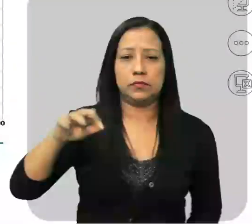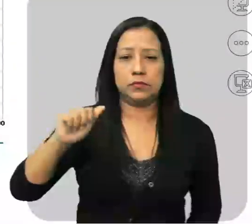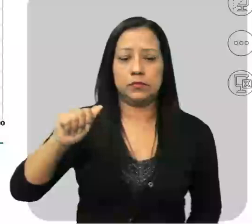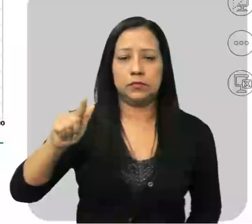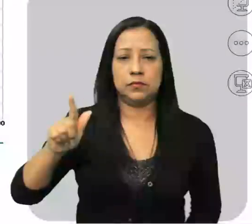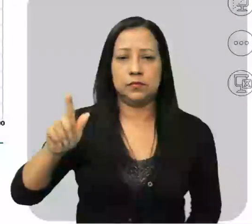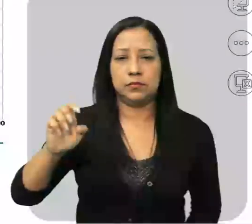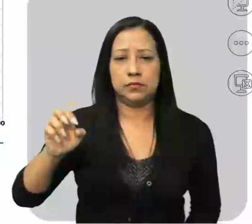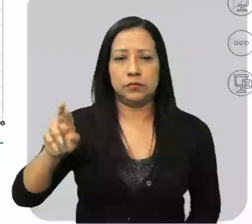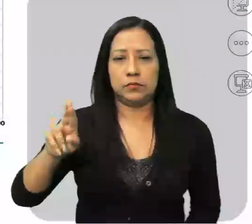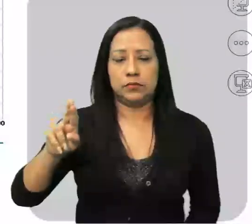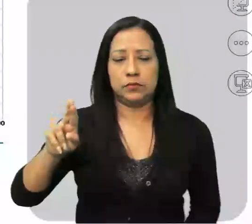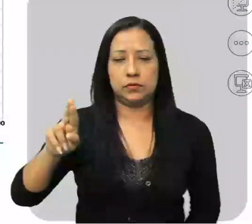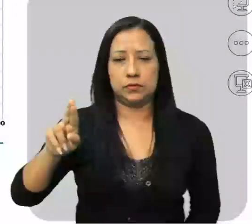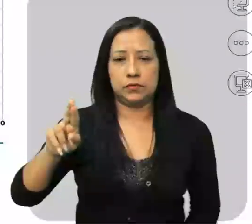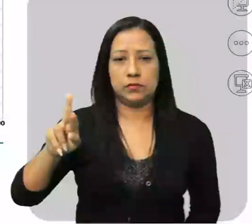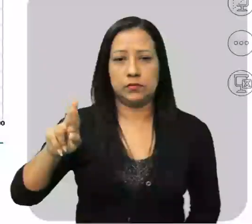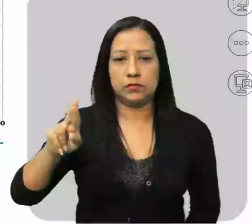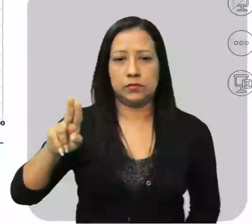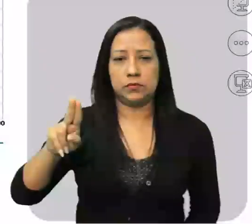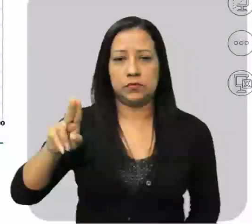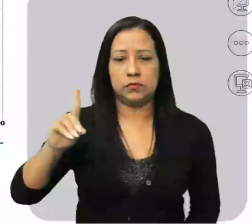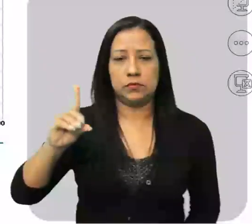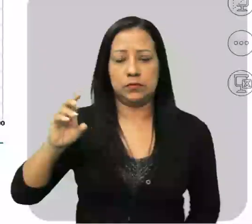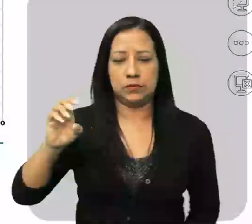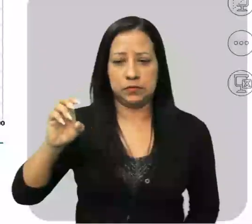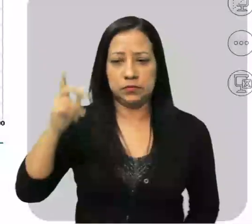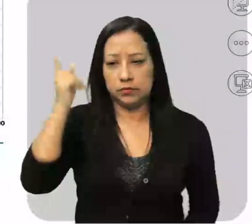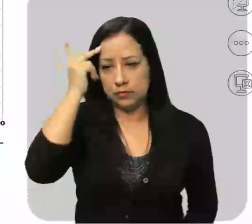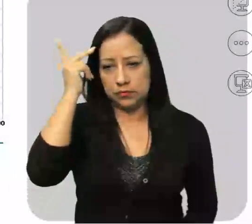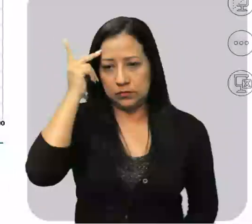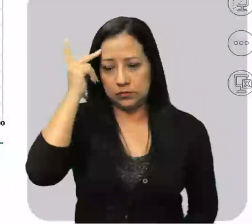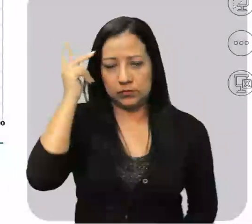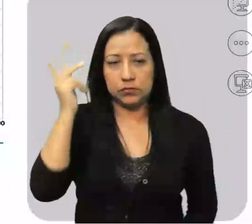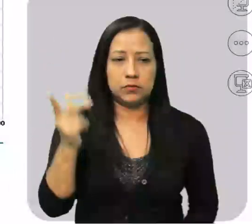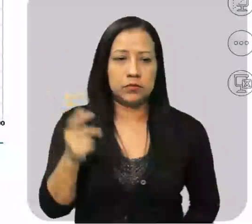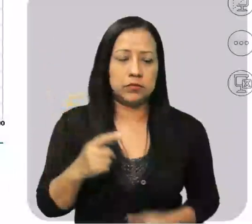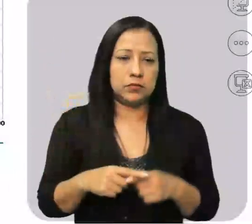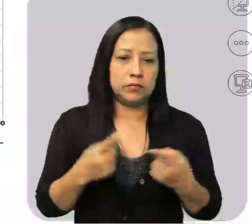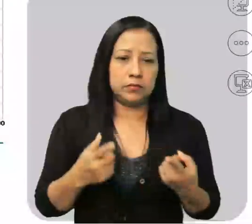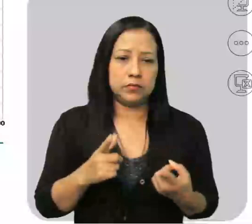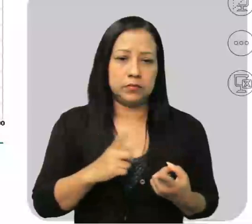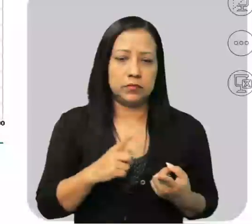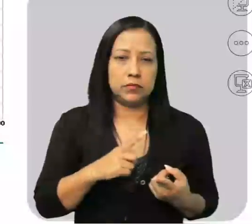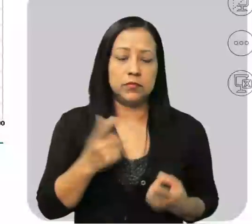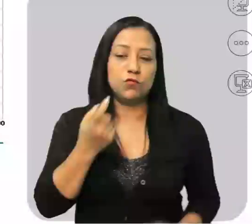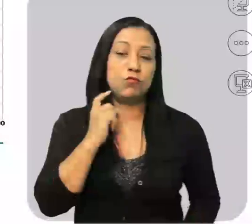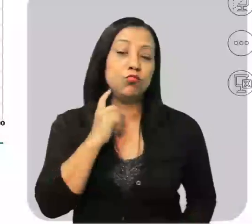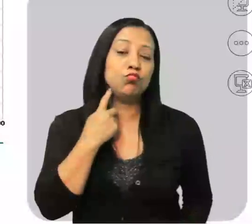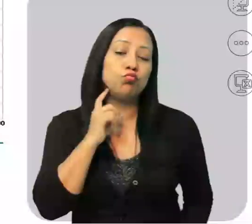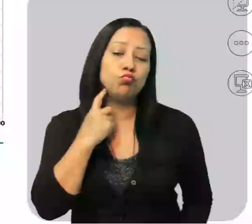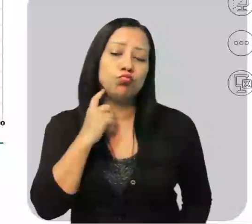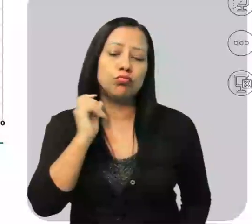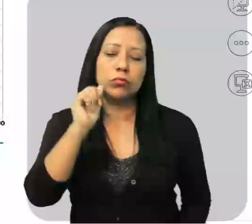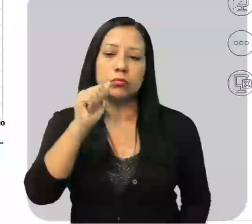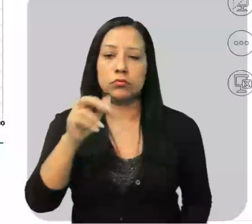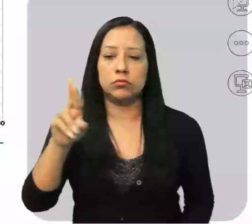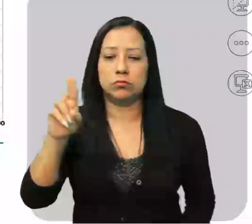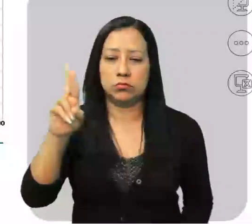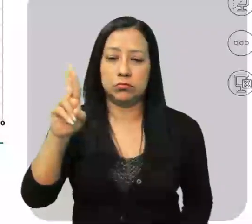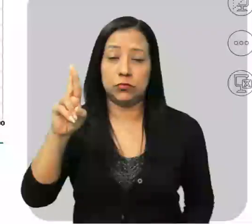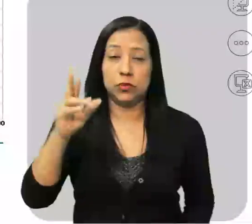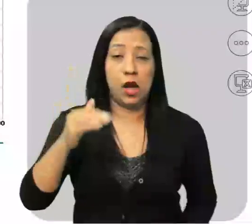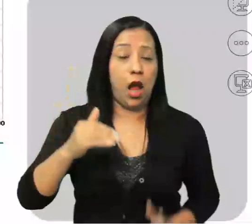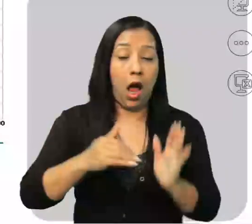Santa Gertrude, São Paulo, possui um nível de poluição atmosfera alto. Poluição atmosférica alto, porque